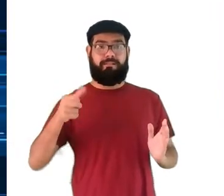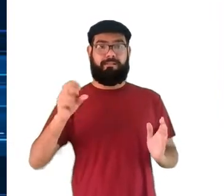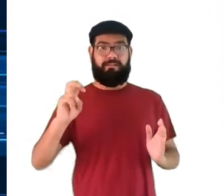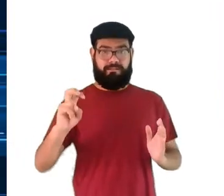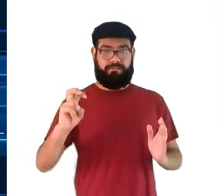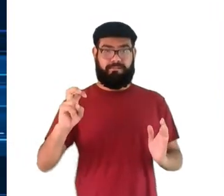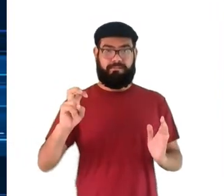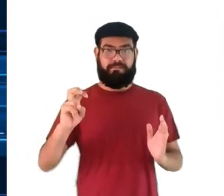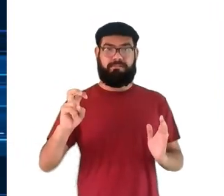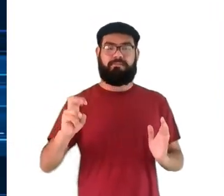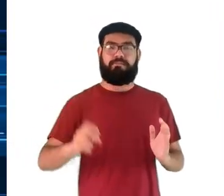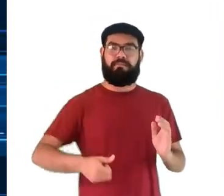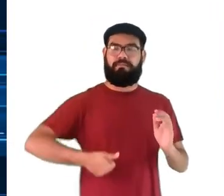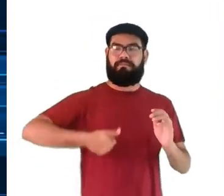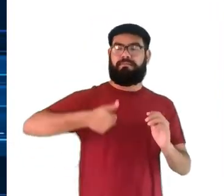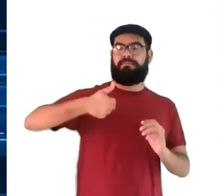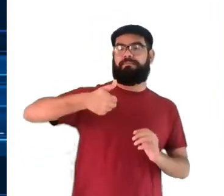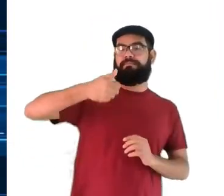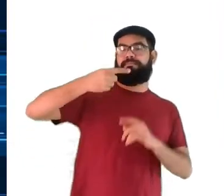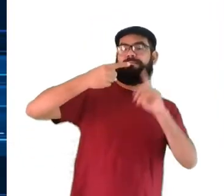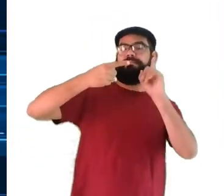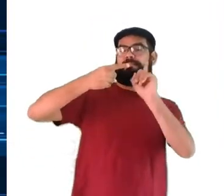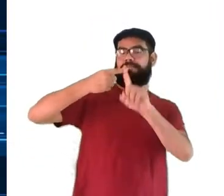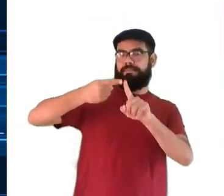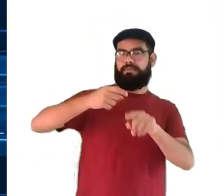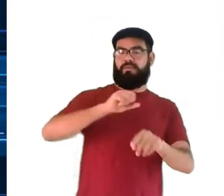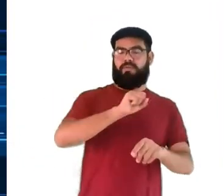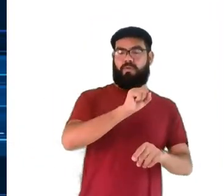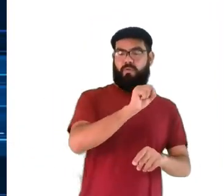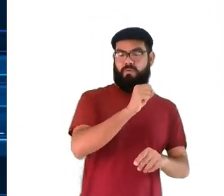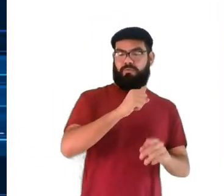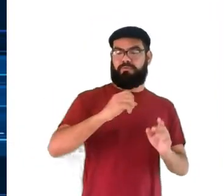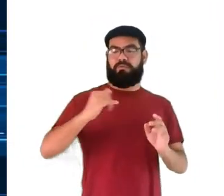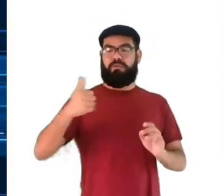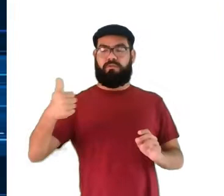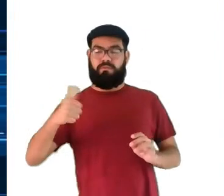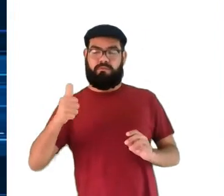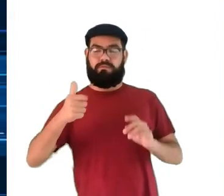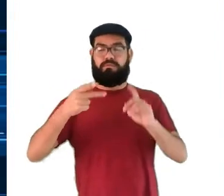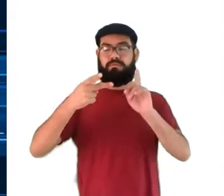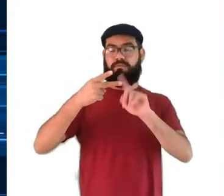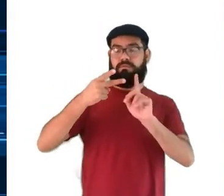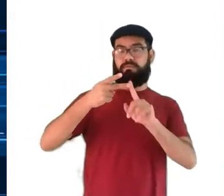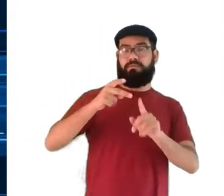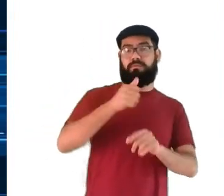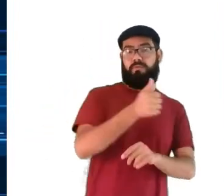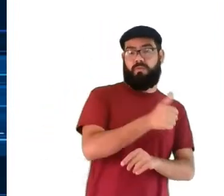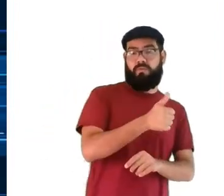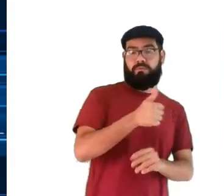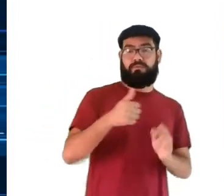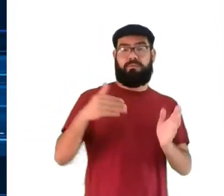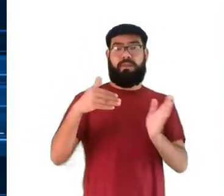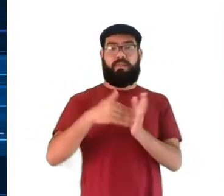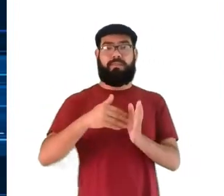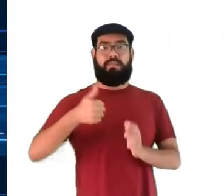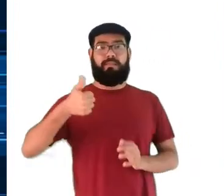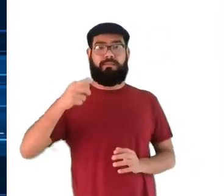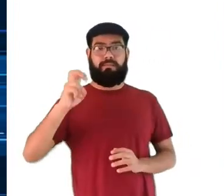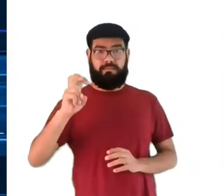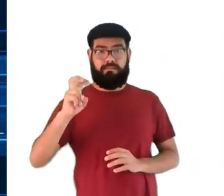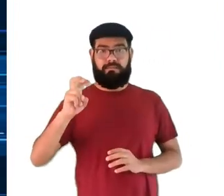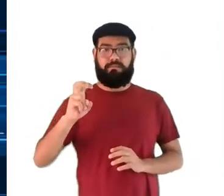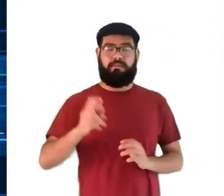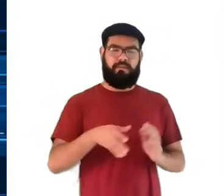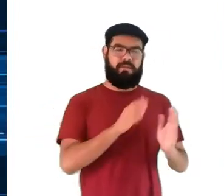etapa e o segundo estágio da adolescência é dos 11 aos 15 anos. E, de acordo com cada estágio,